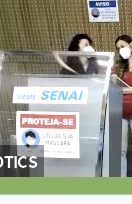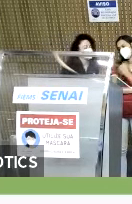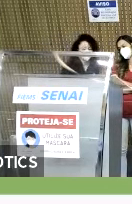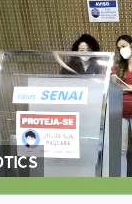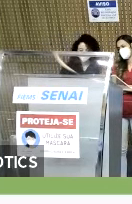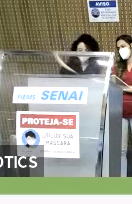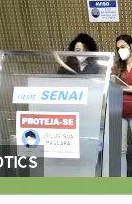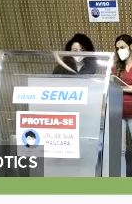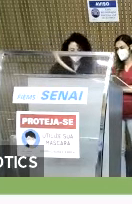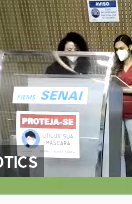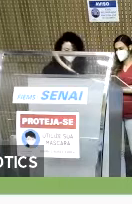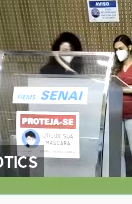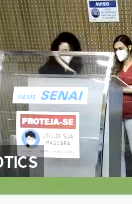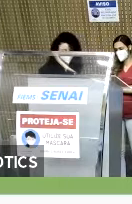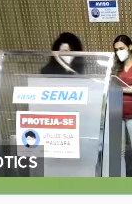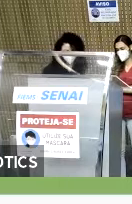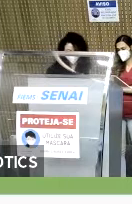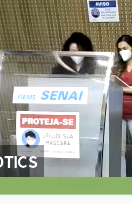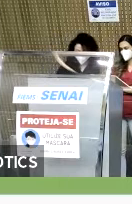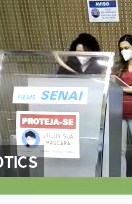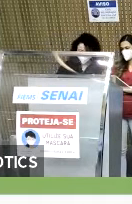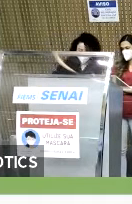outros casos, dermatologia adulto e ortopedia.